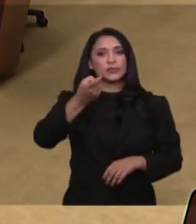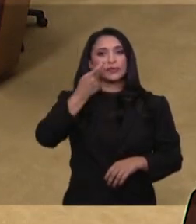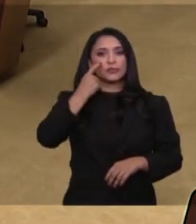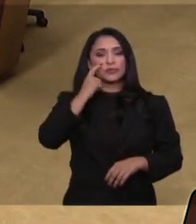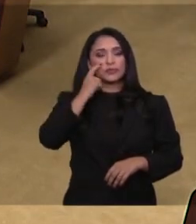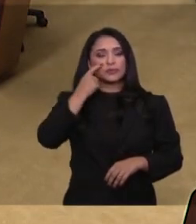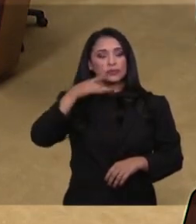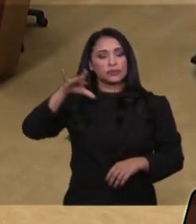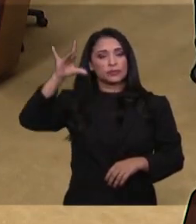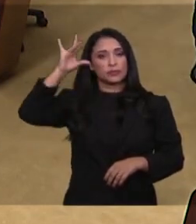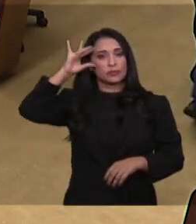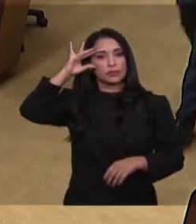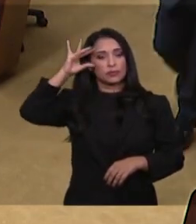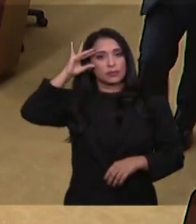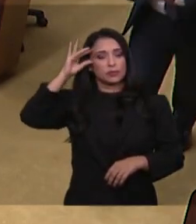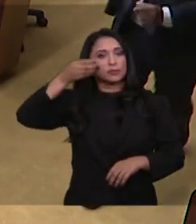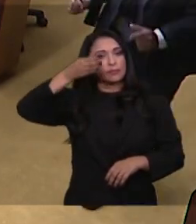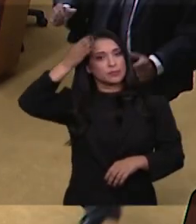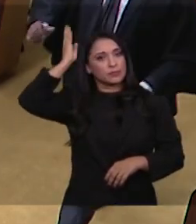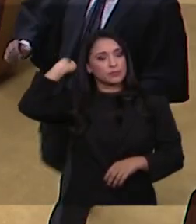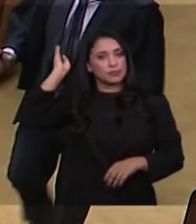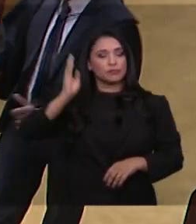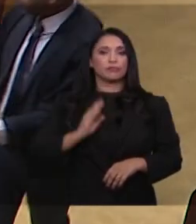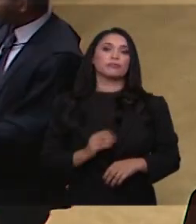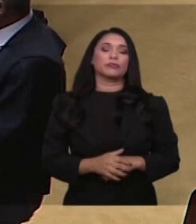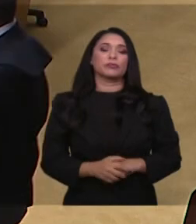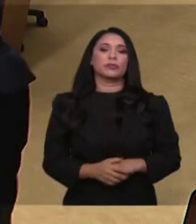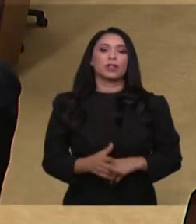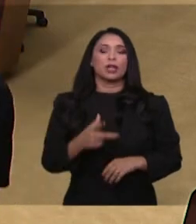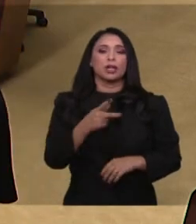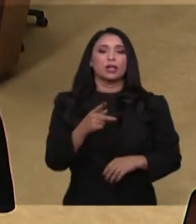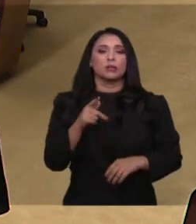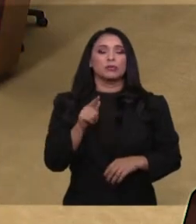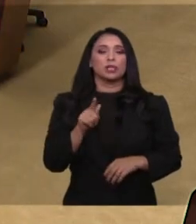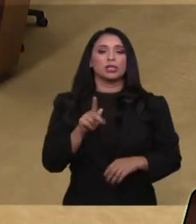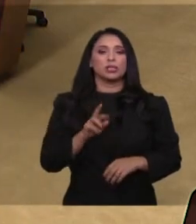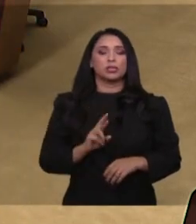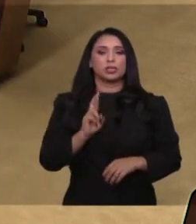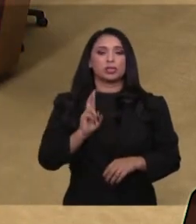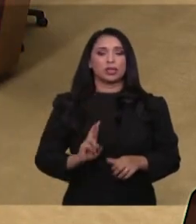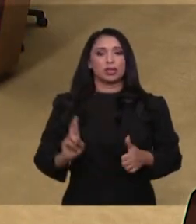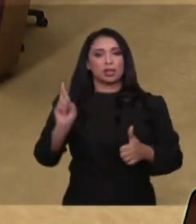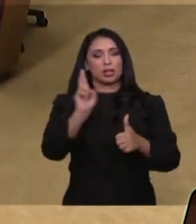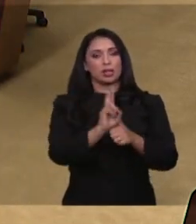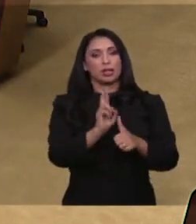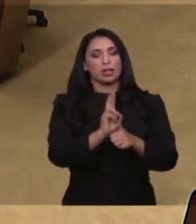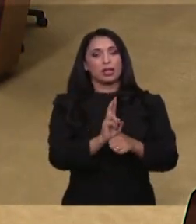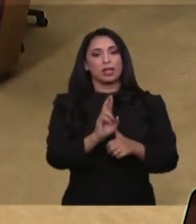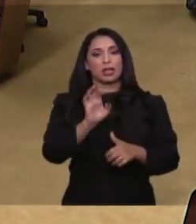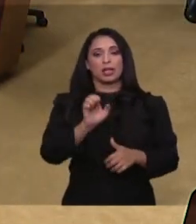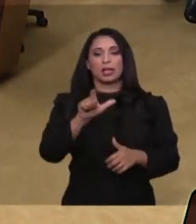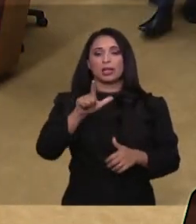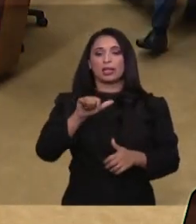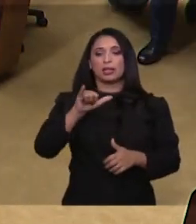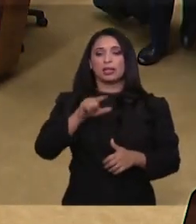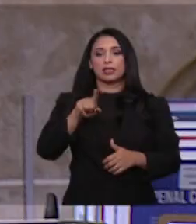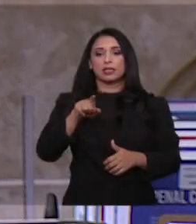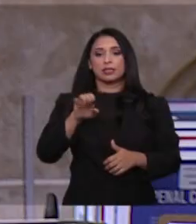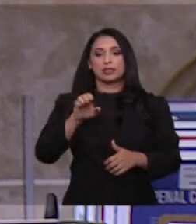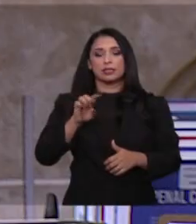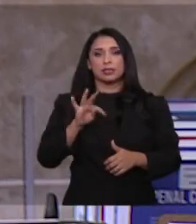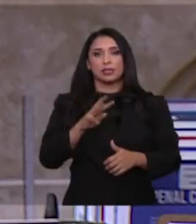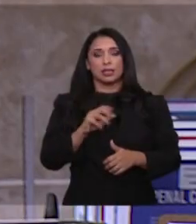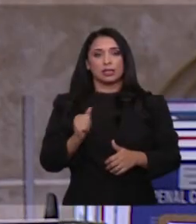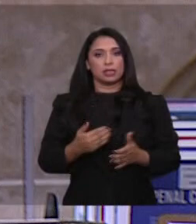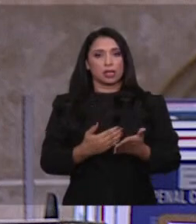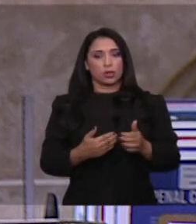Marques, André Mendonça e Cristiano Zanin. Procuradora-Geral da República em exercício, doutora Eliseta Maria de Paiva Ramos. Abriu-se a